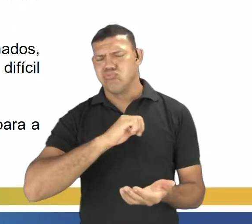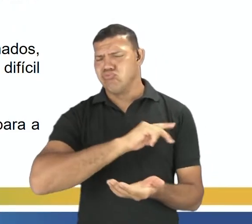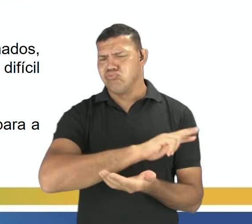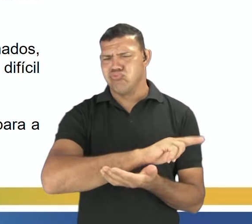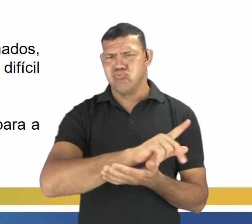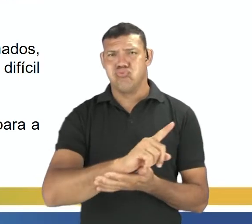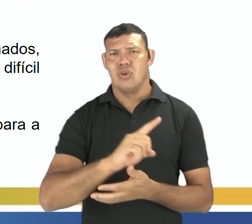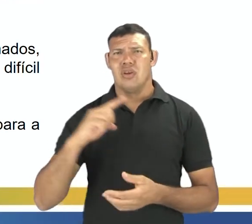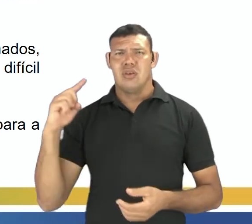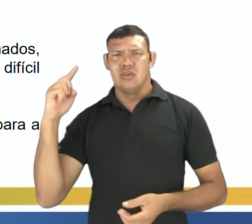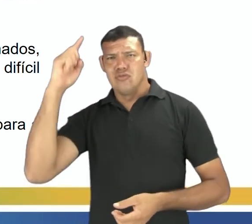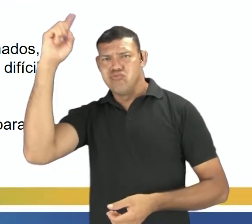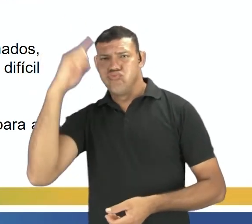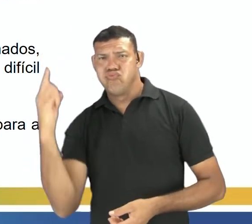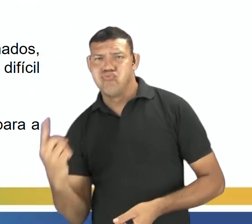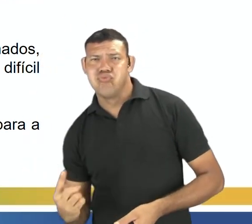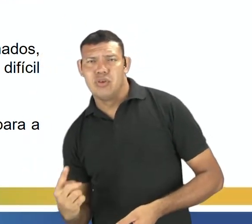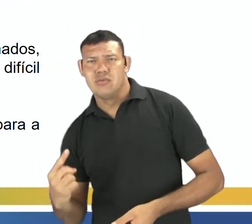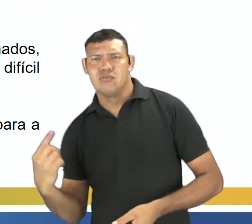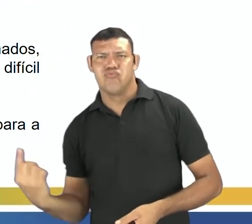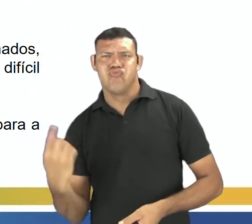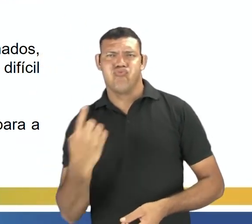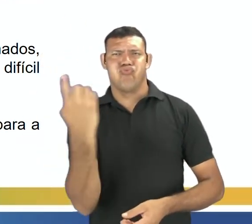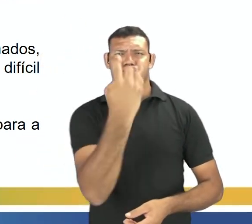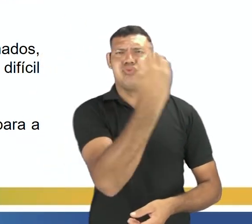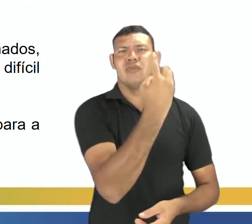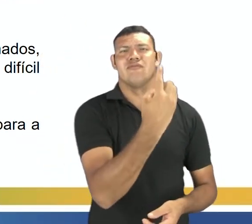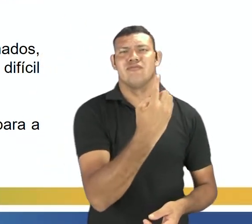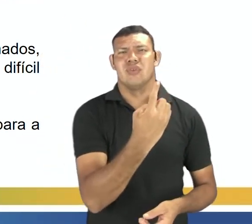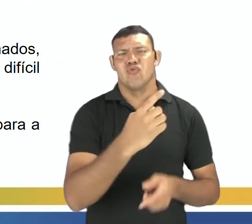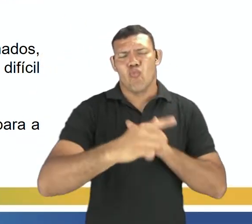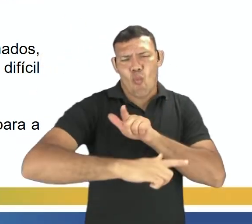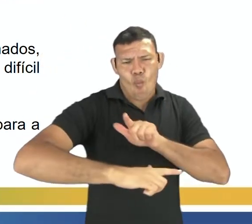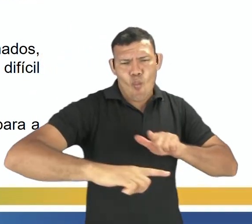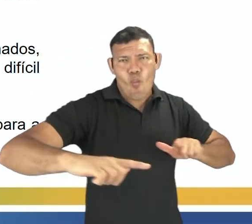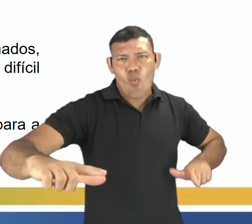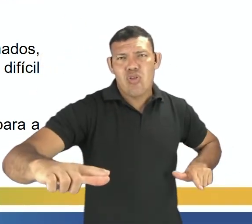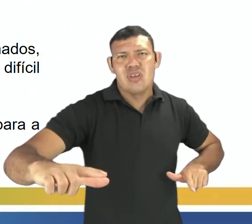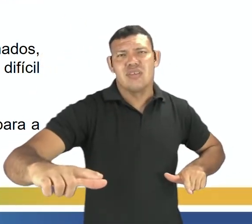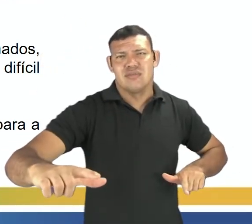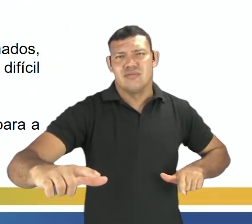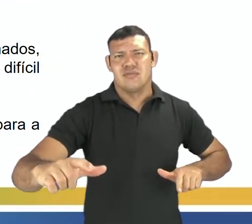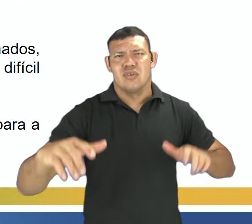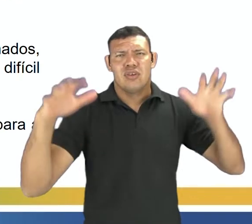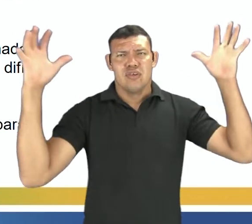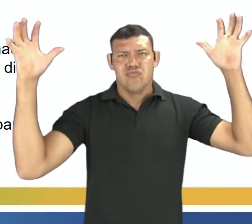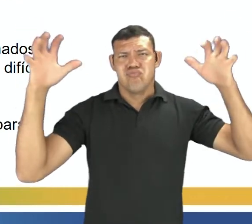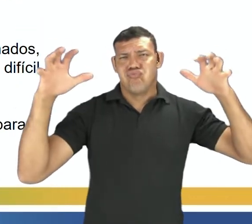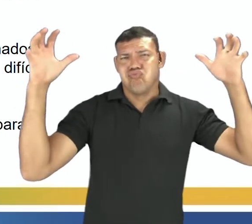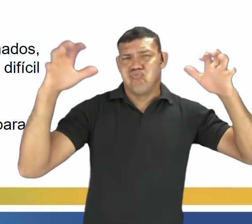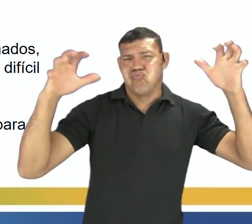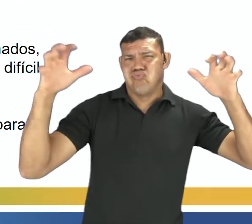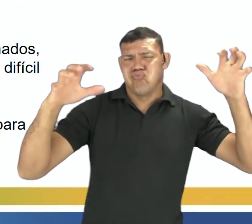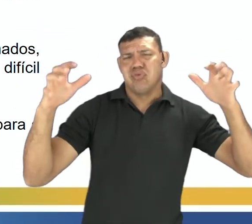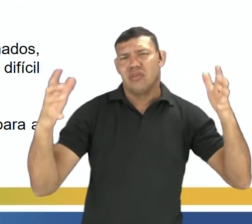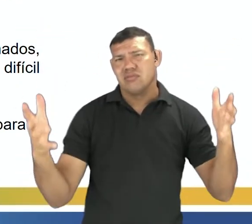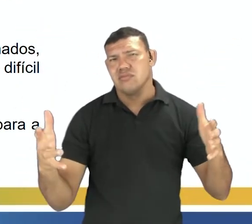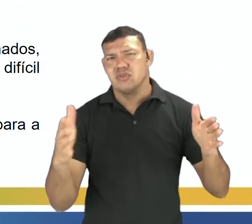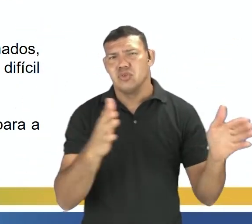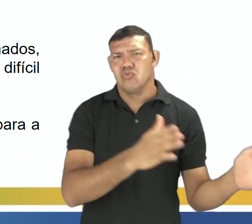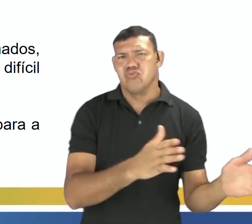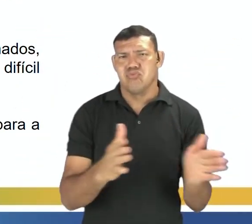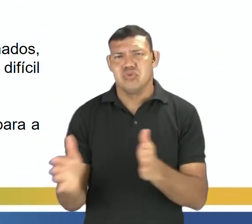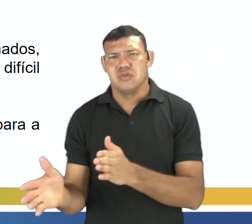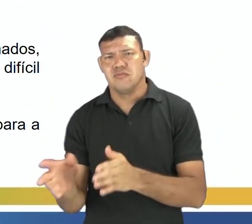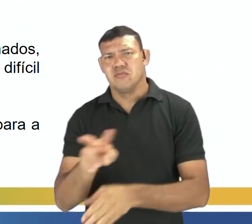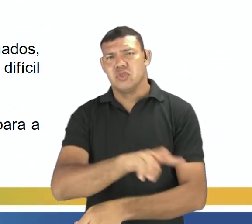exemplo, furacões, tornados, secas, chuvas irregulares no caso, né? Entre outros